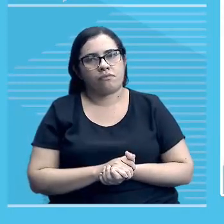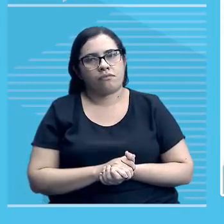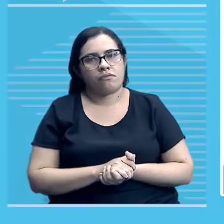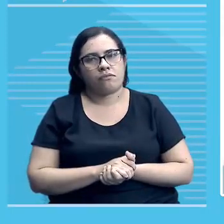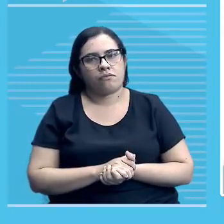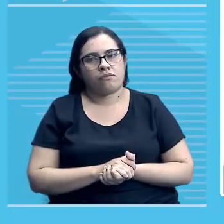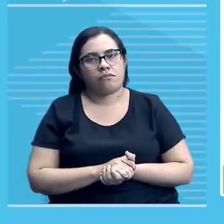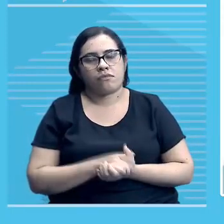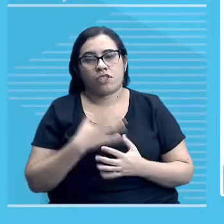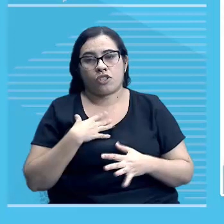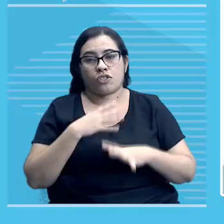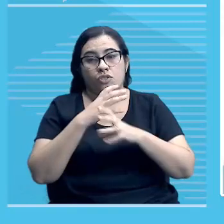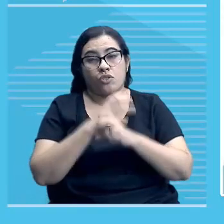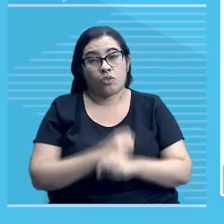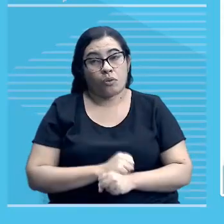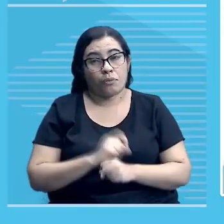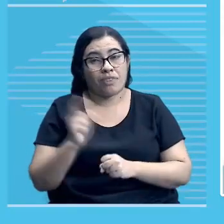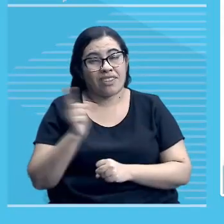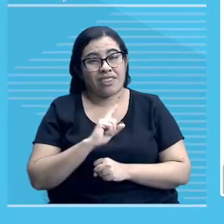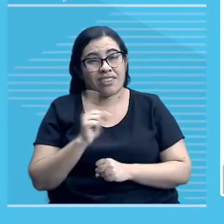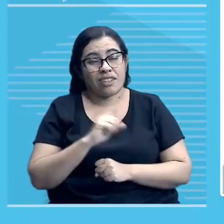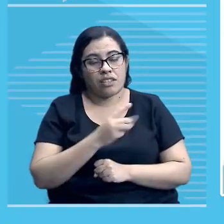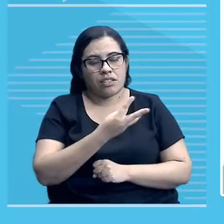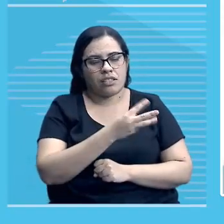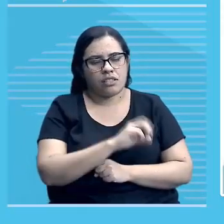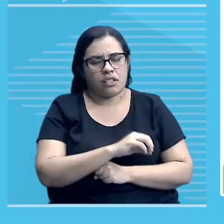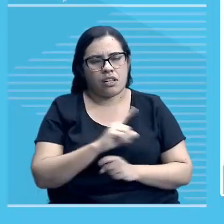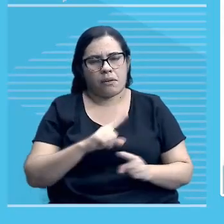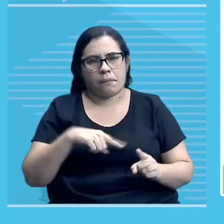Não posso somar, né? Esse 30 com 2C.